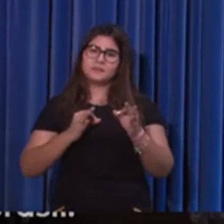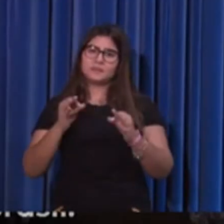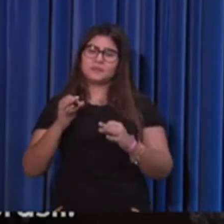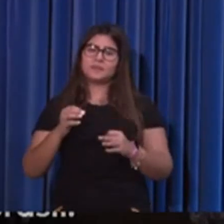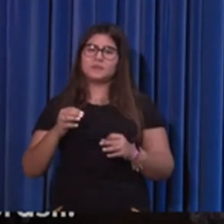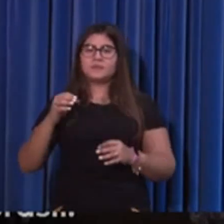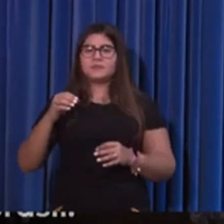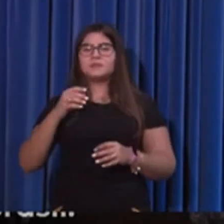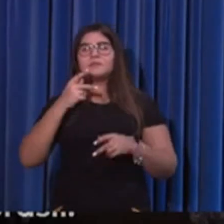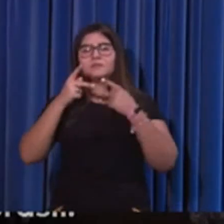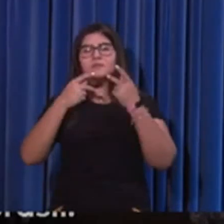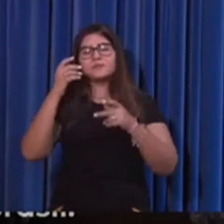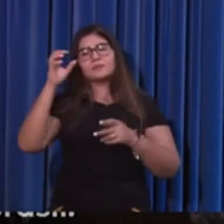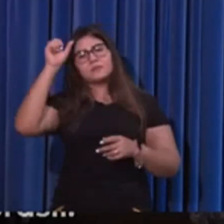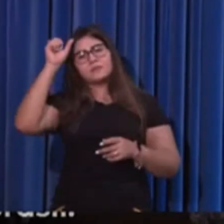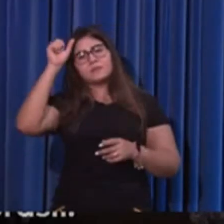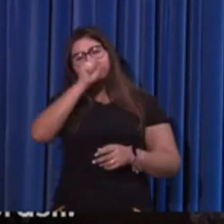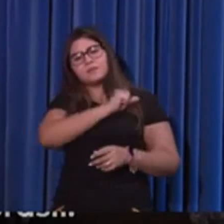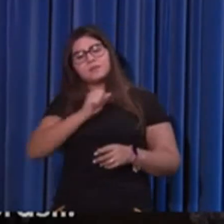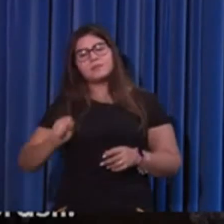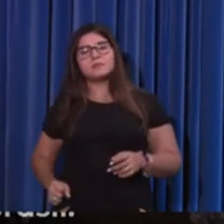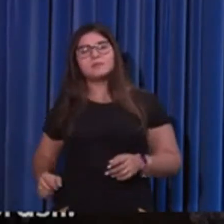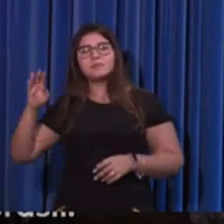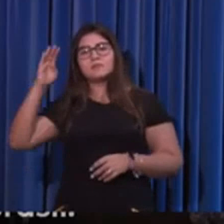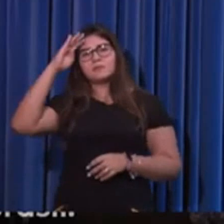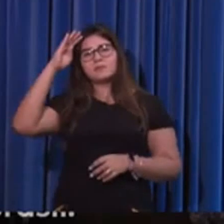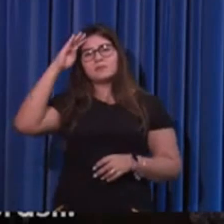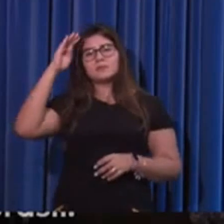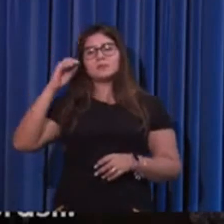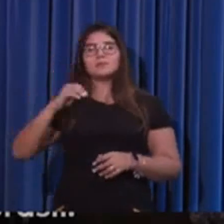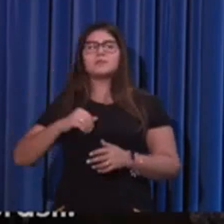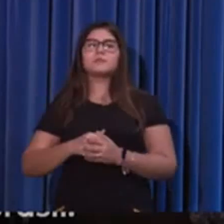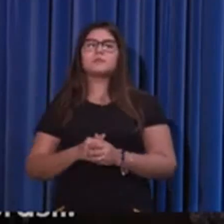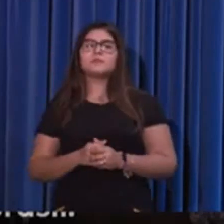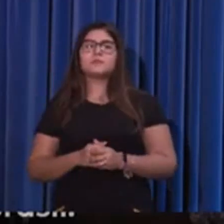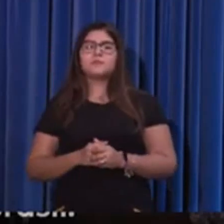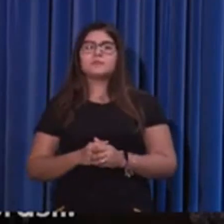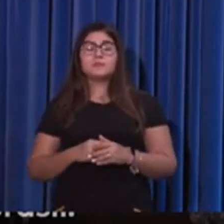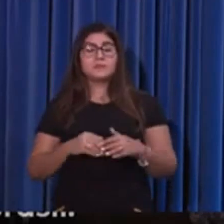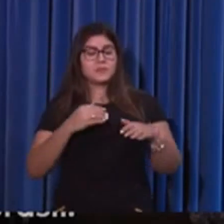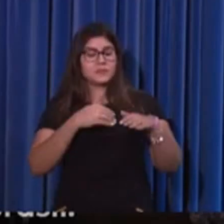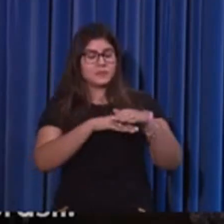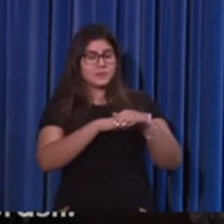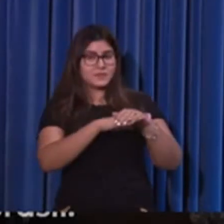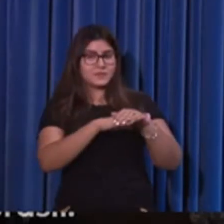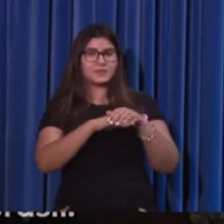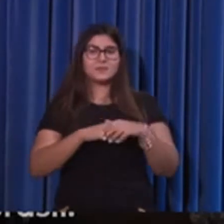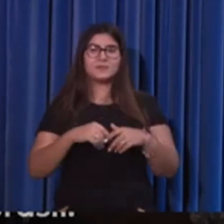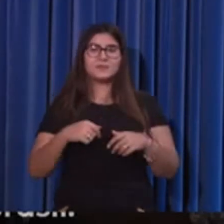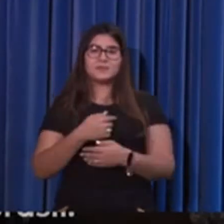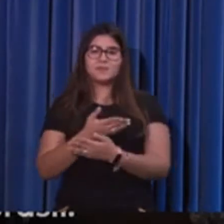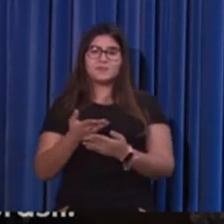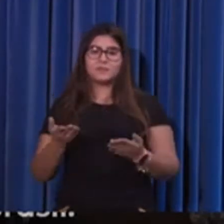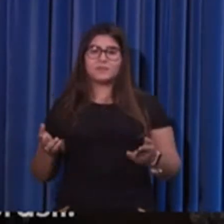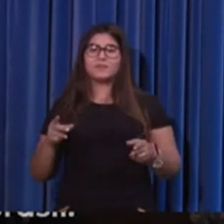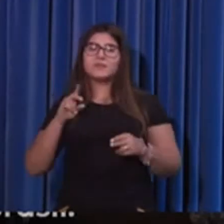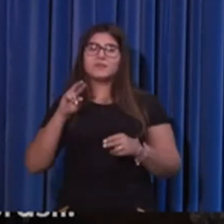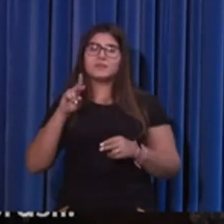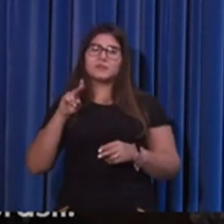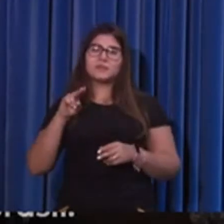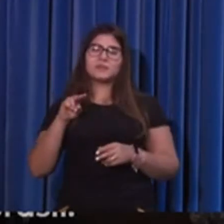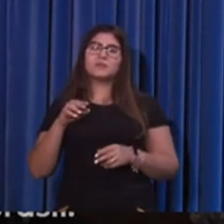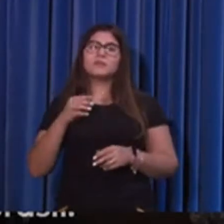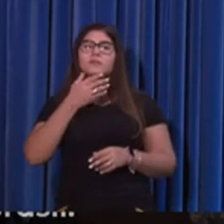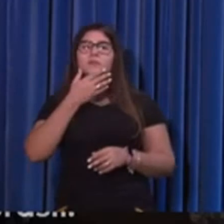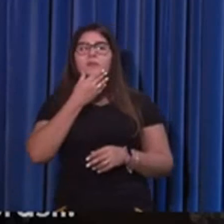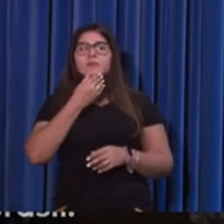poupa-los-ei como um homem poupa a seu filho que o serve. Então vereis outra vez a